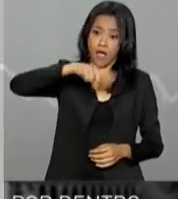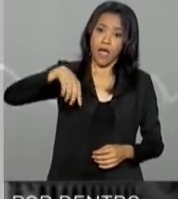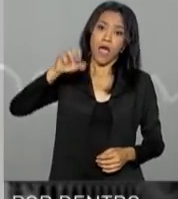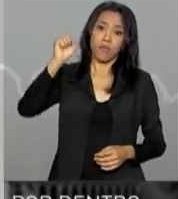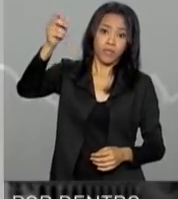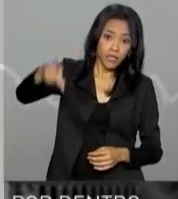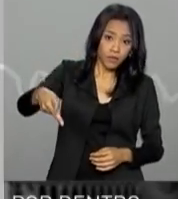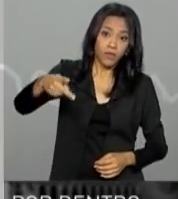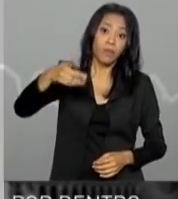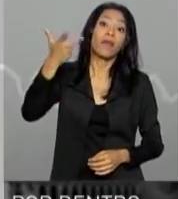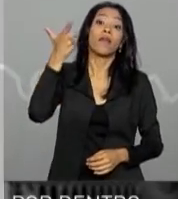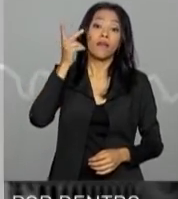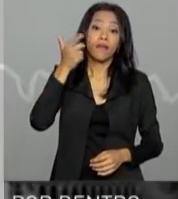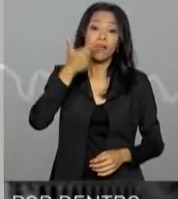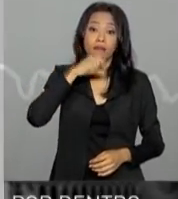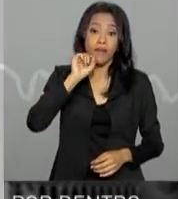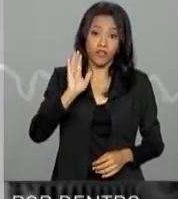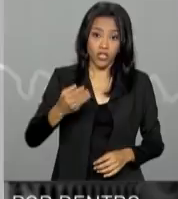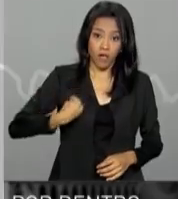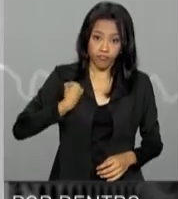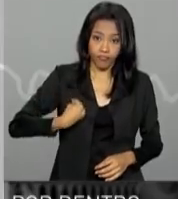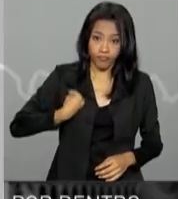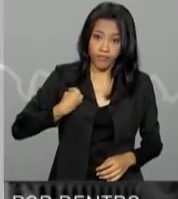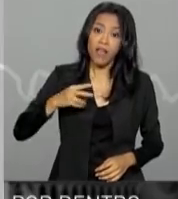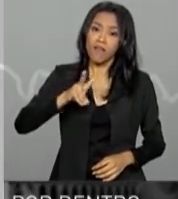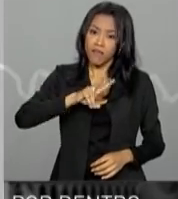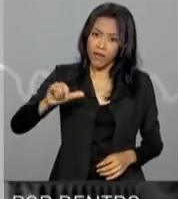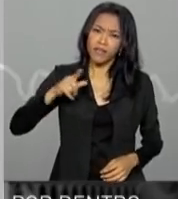aposentado sofre alguma mudança